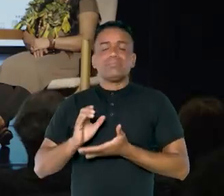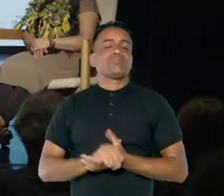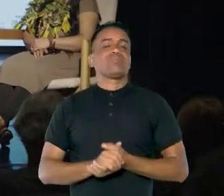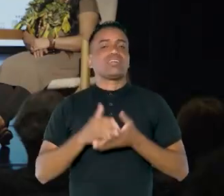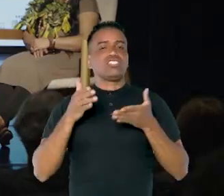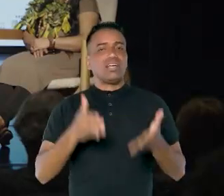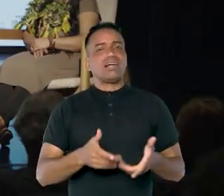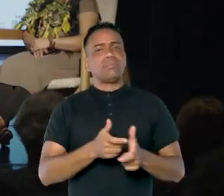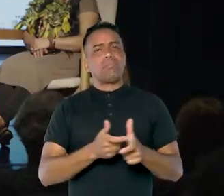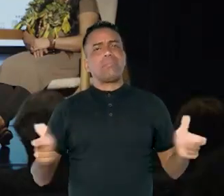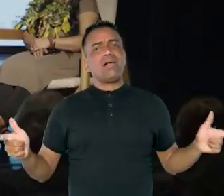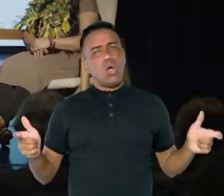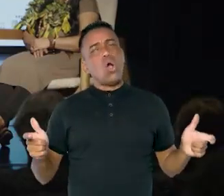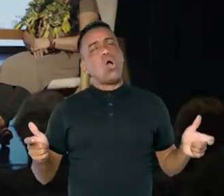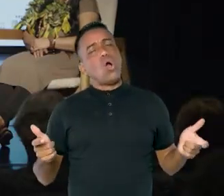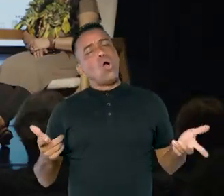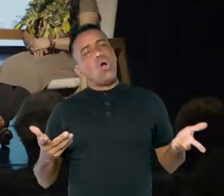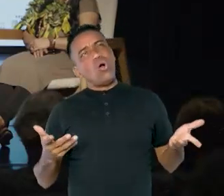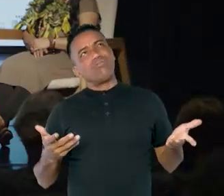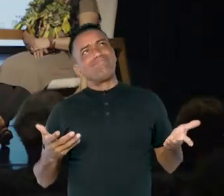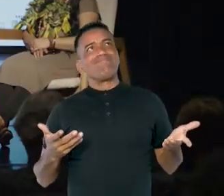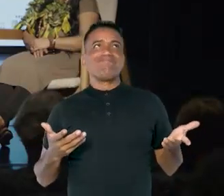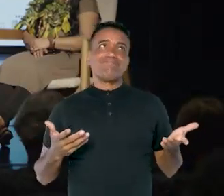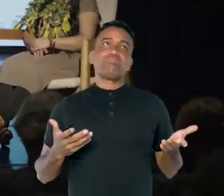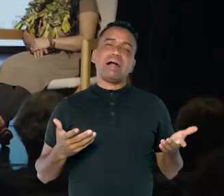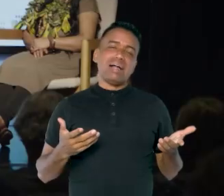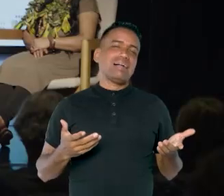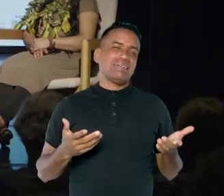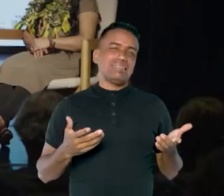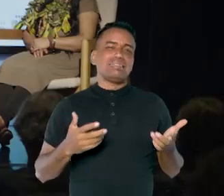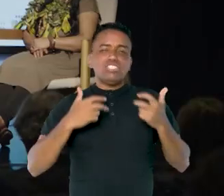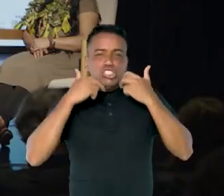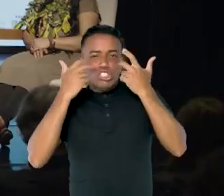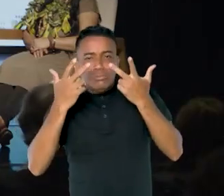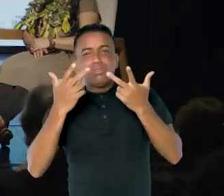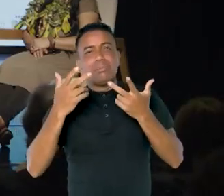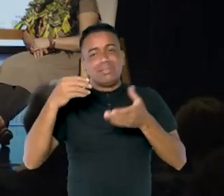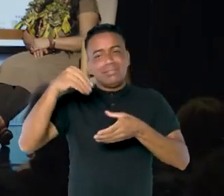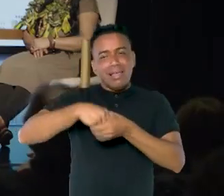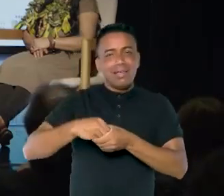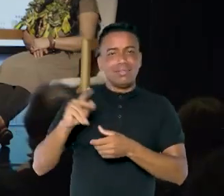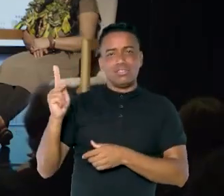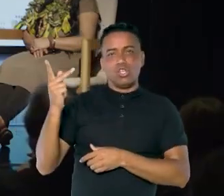muito tímida, mas maior, considerando o que a gente conhece da história do Brasil?